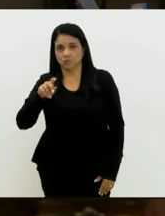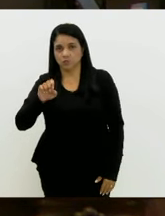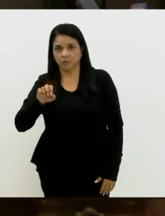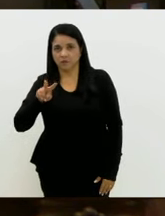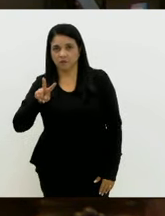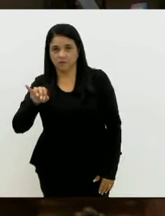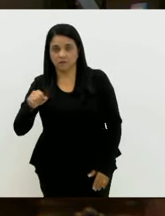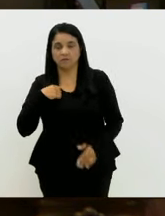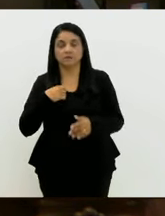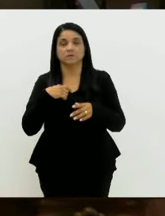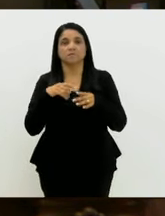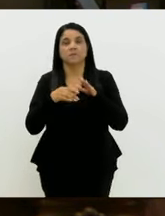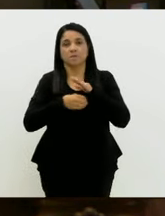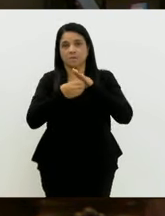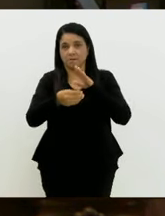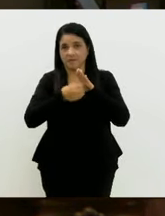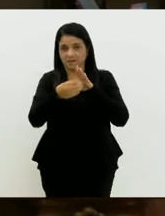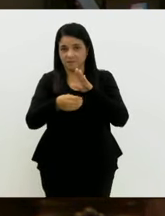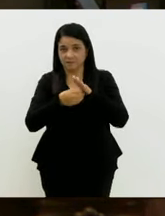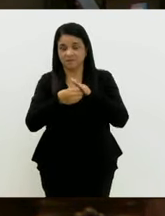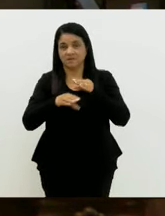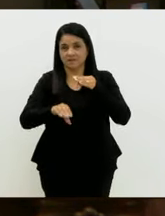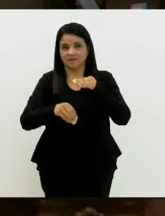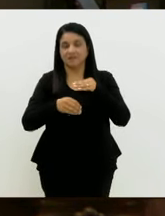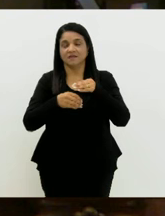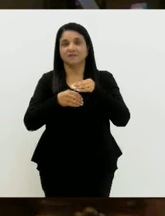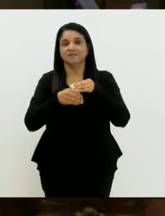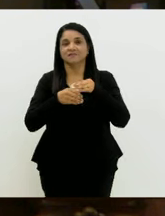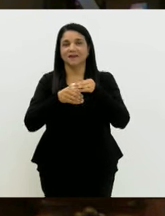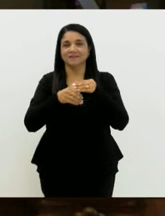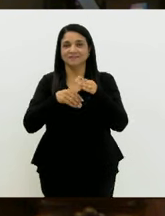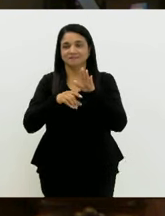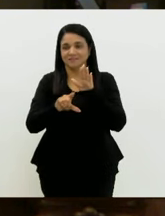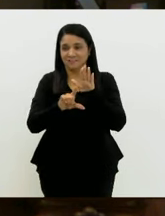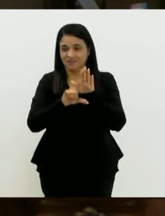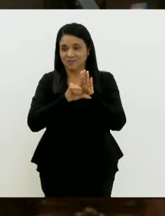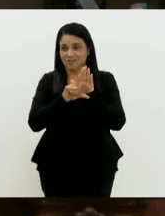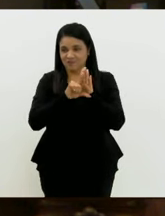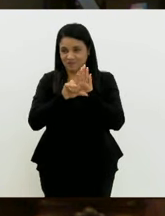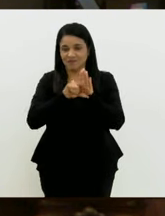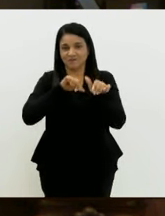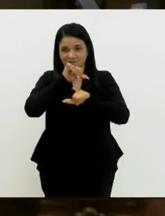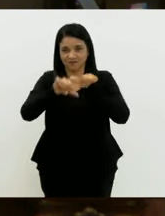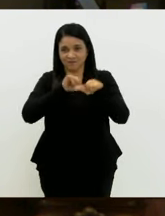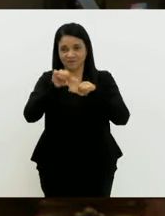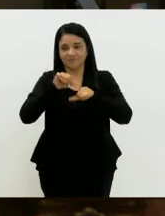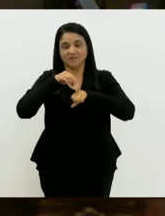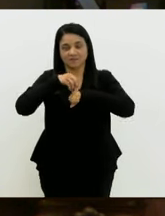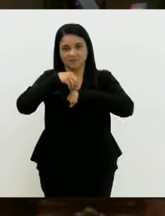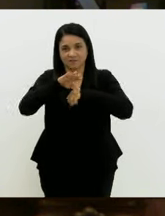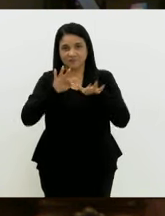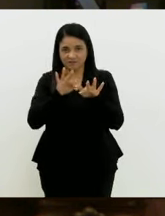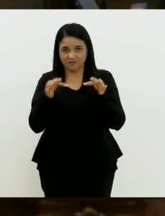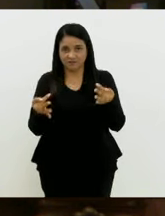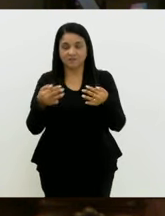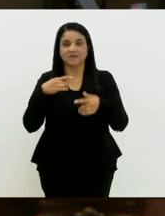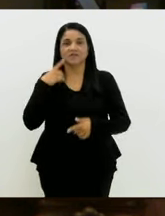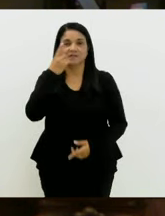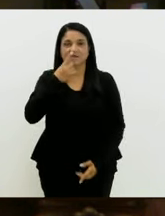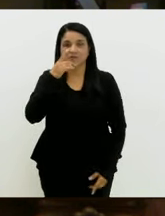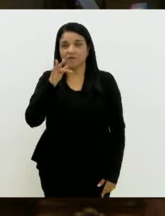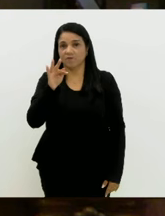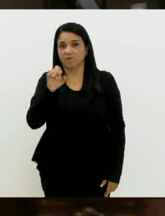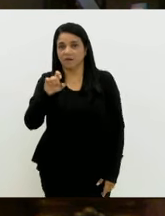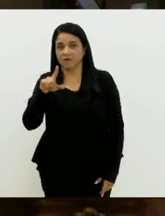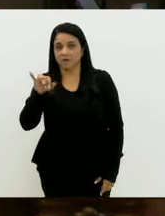Indicações Legislativas pela Transformação e Indicação Simples. Relator, deputado Felipe Soares. Em discussão, deputado